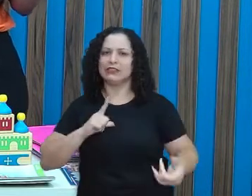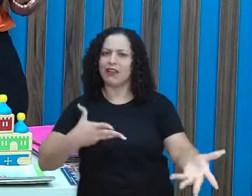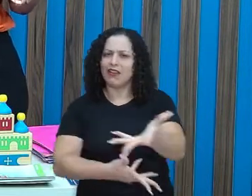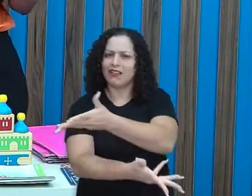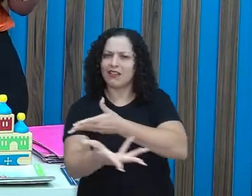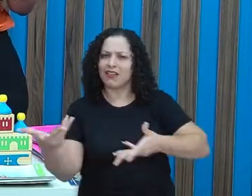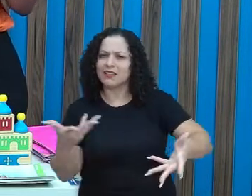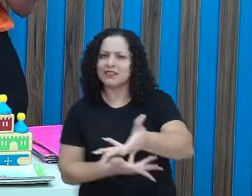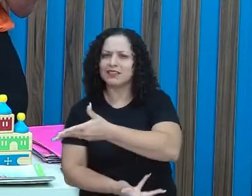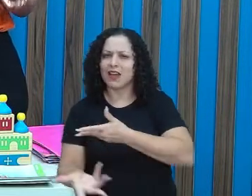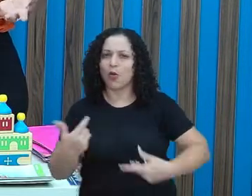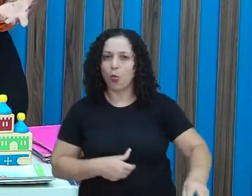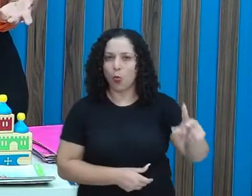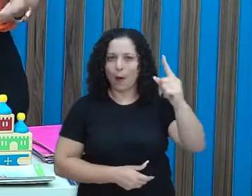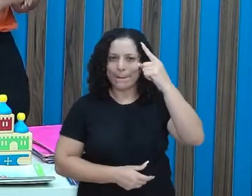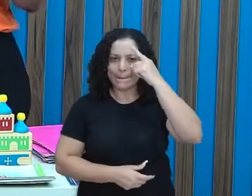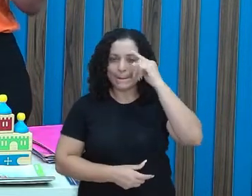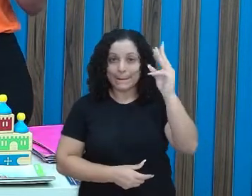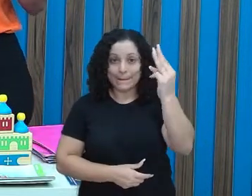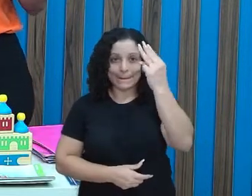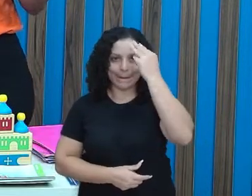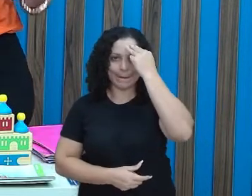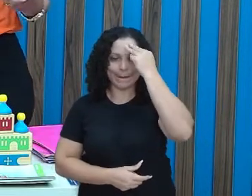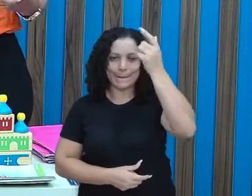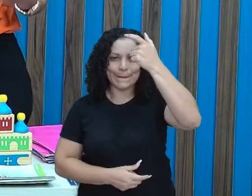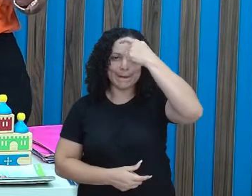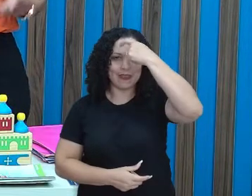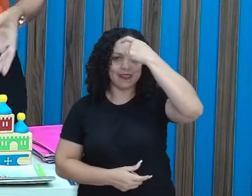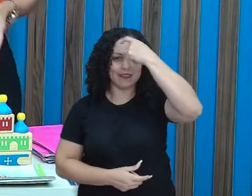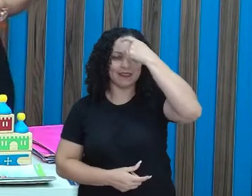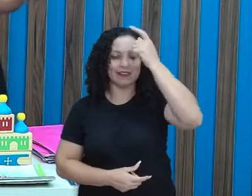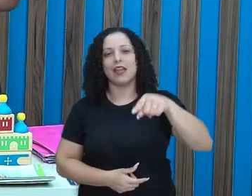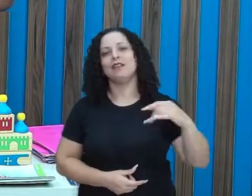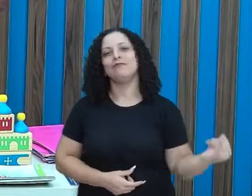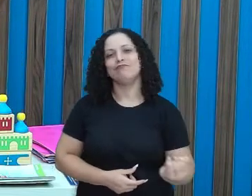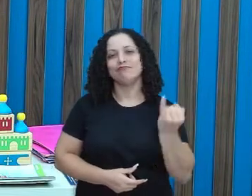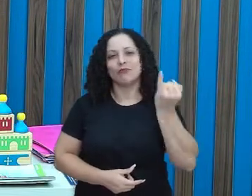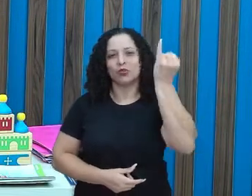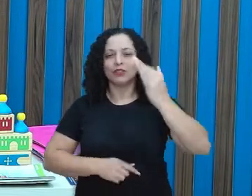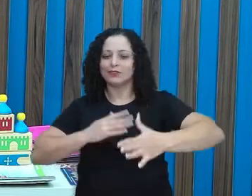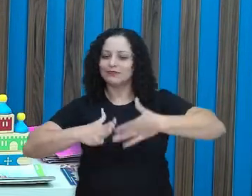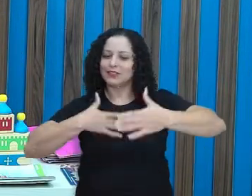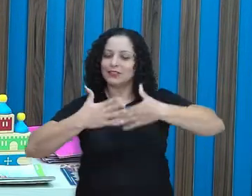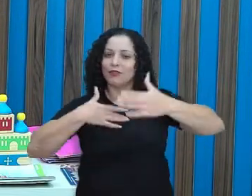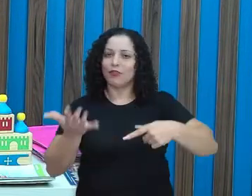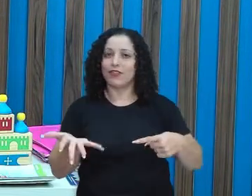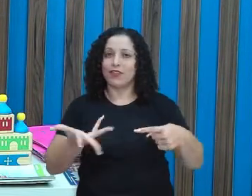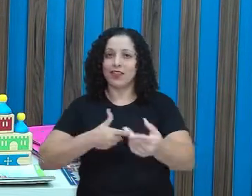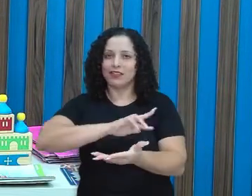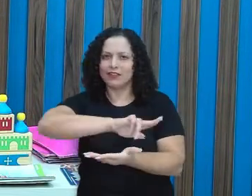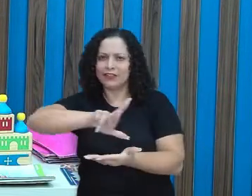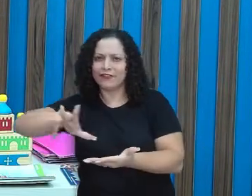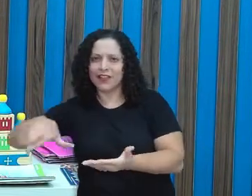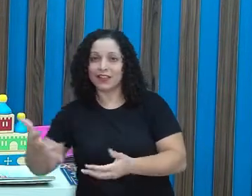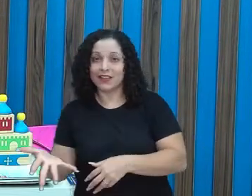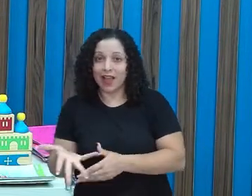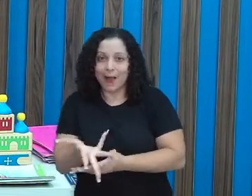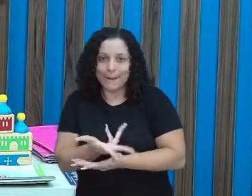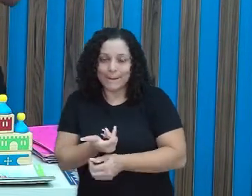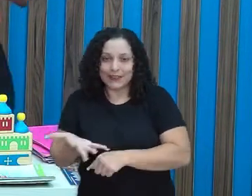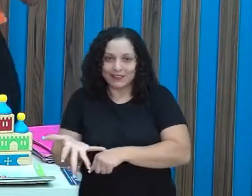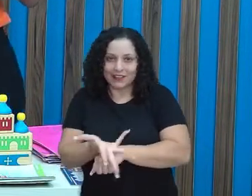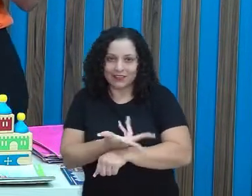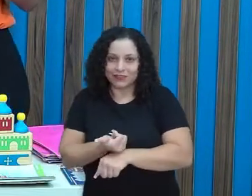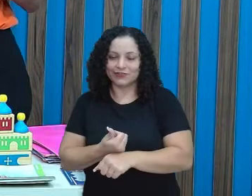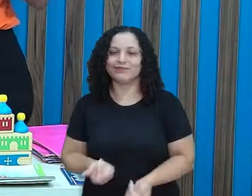relacionado às nossas funções mentais, que são indispensáveis para que a gente possa desenvolver outras habilidades mais complexas. Então,